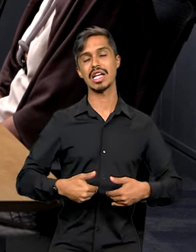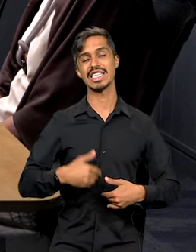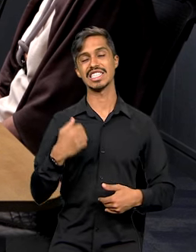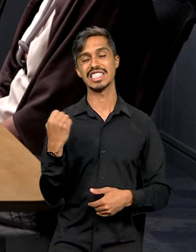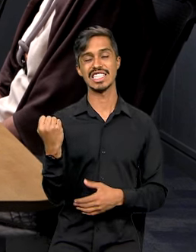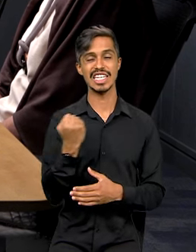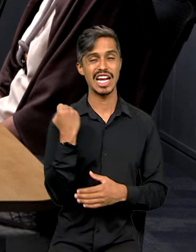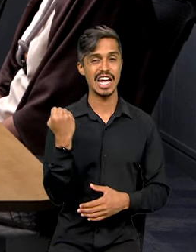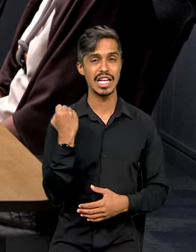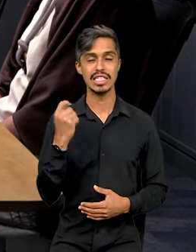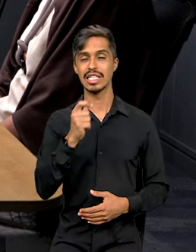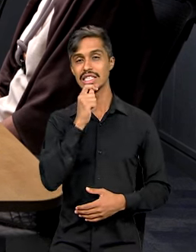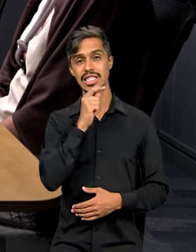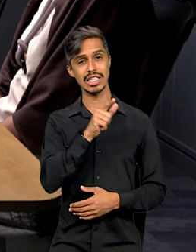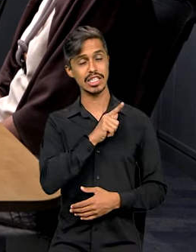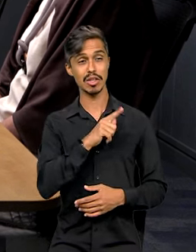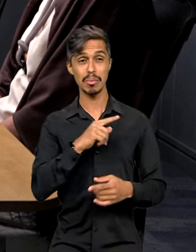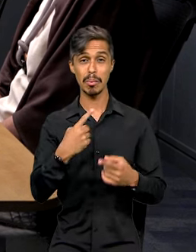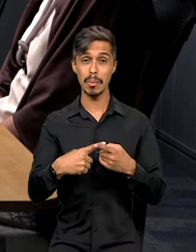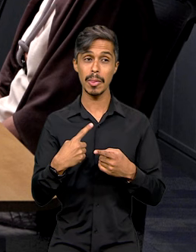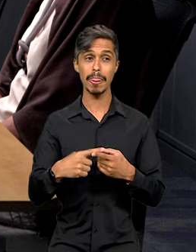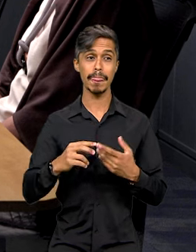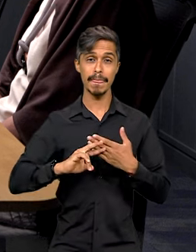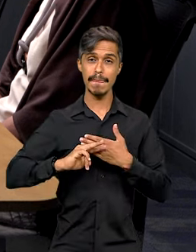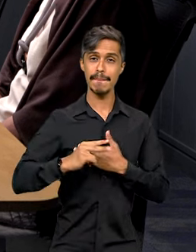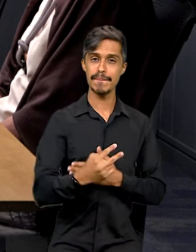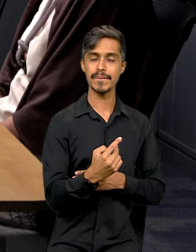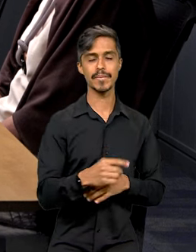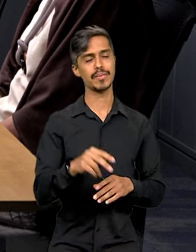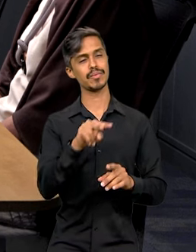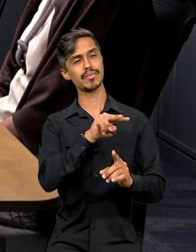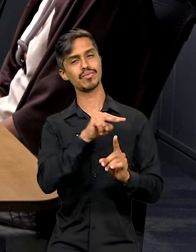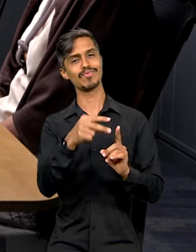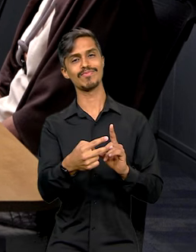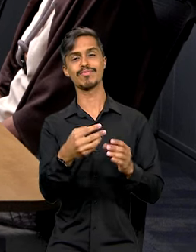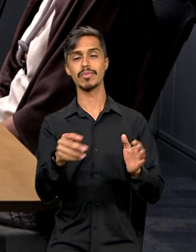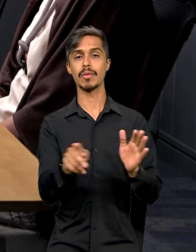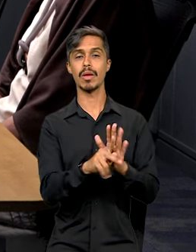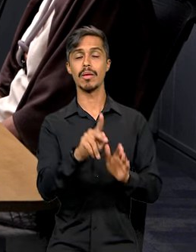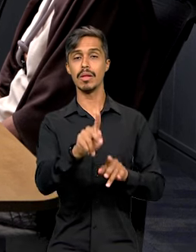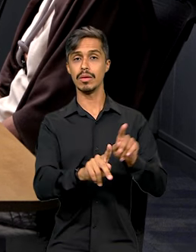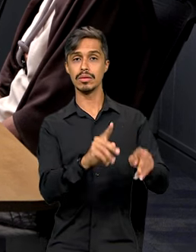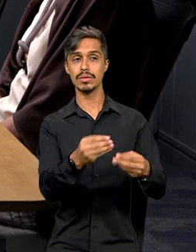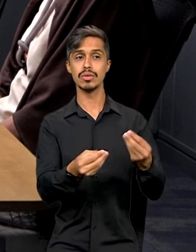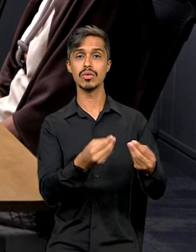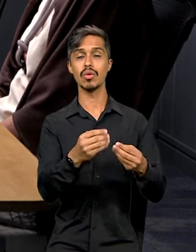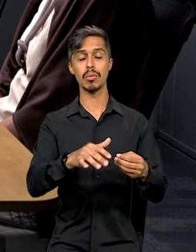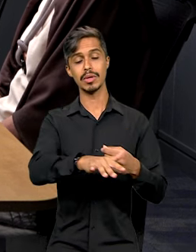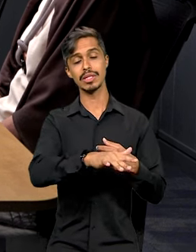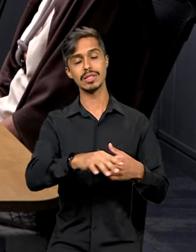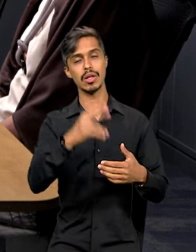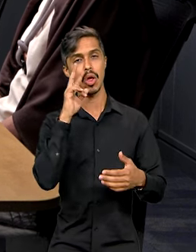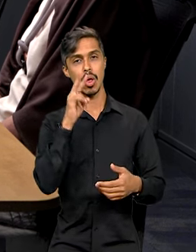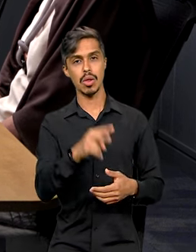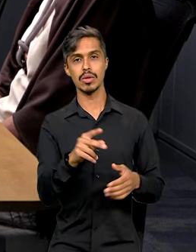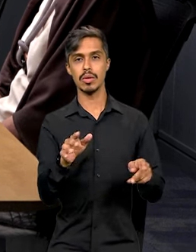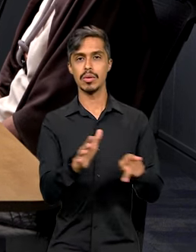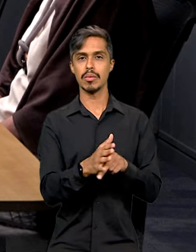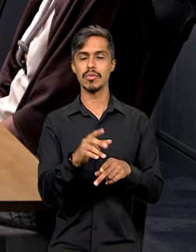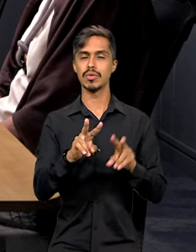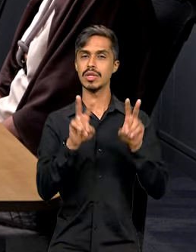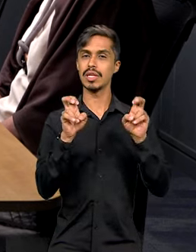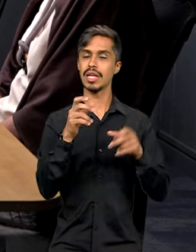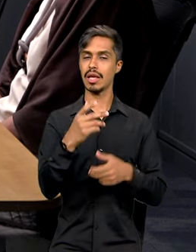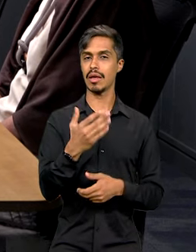de insegurança que é um reflexo da perspectiva percepção da população sobre a situação do seu